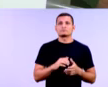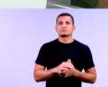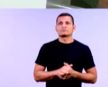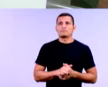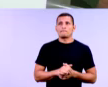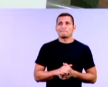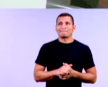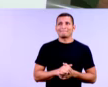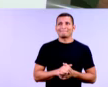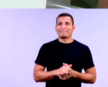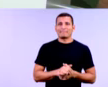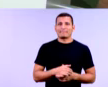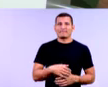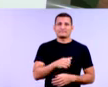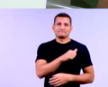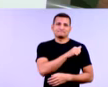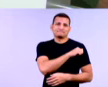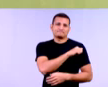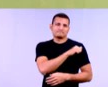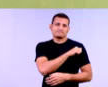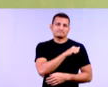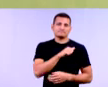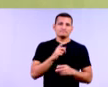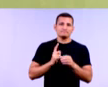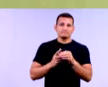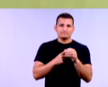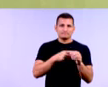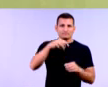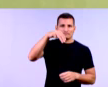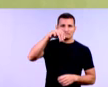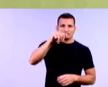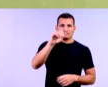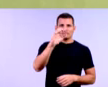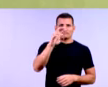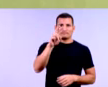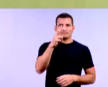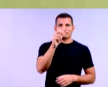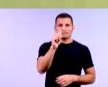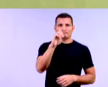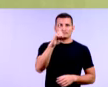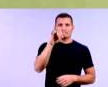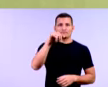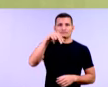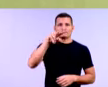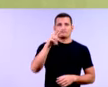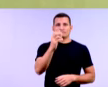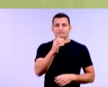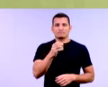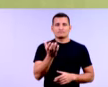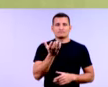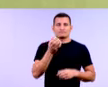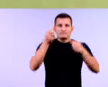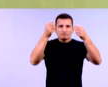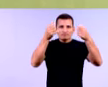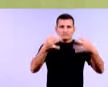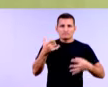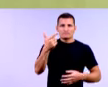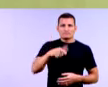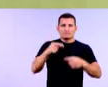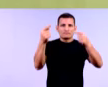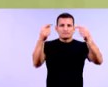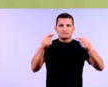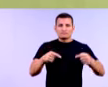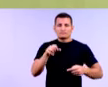Certo. Os alunos do Polo de Machadinho querem que a gente comente novamente a questão 8. A 8? Sobre